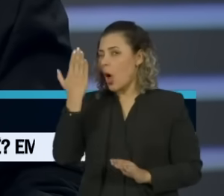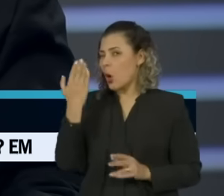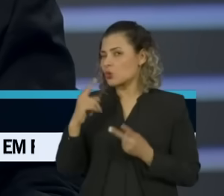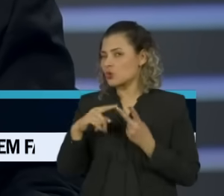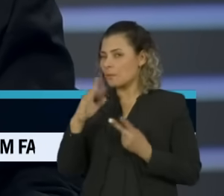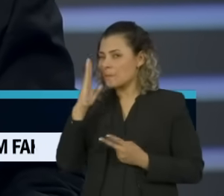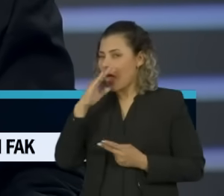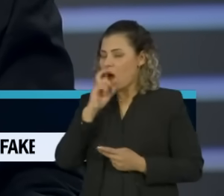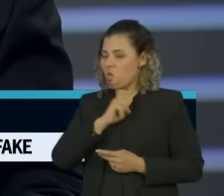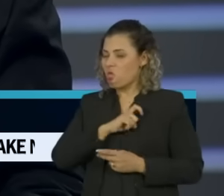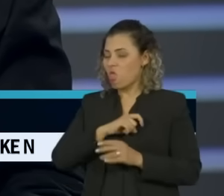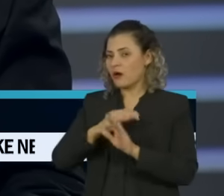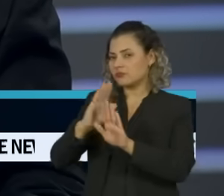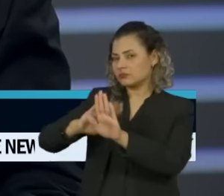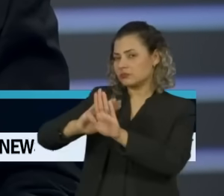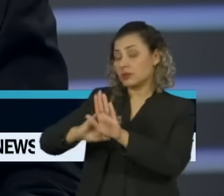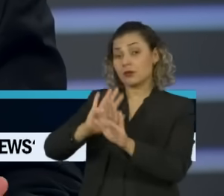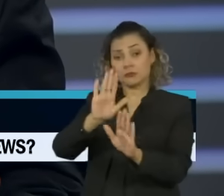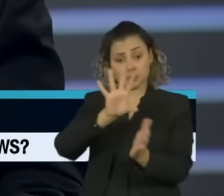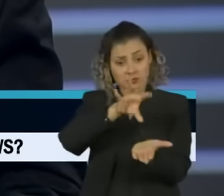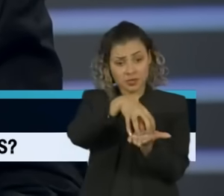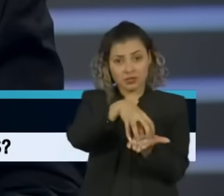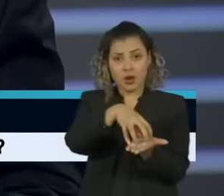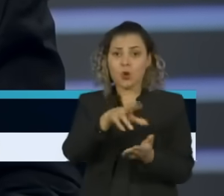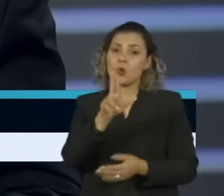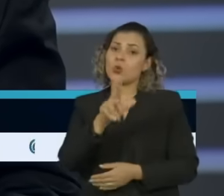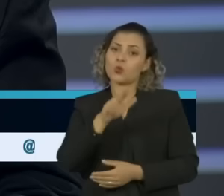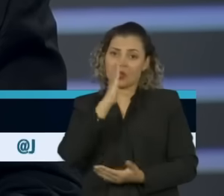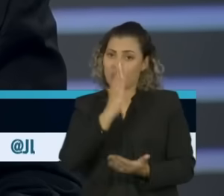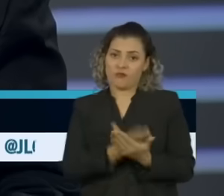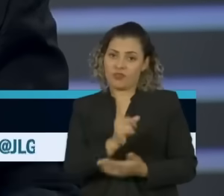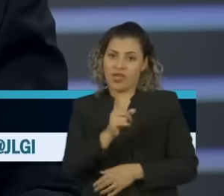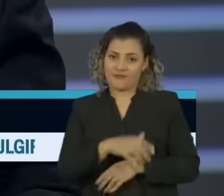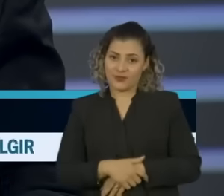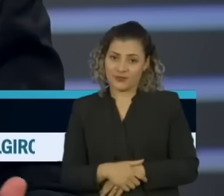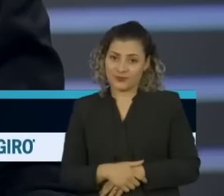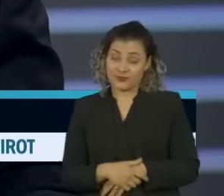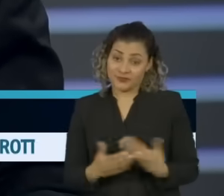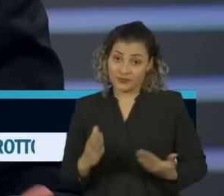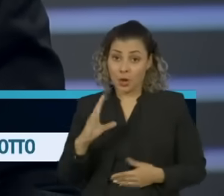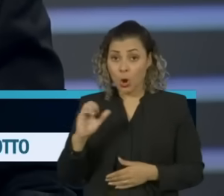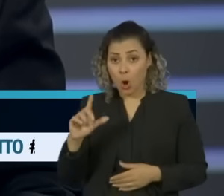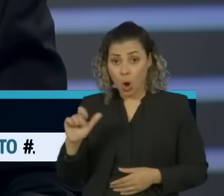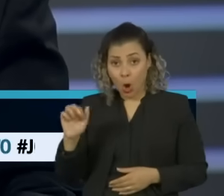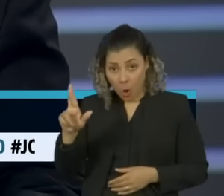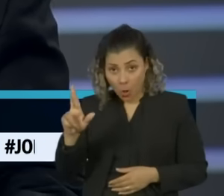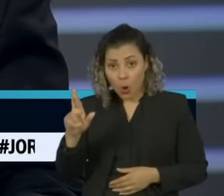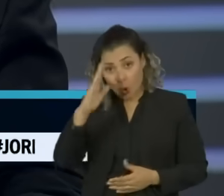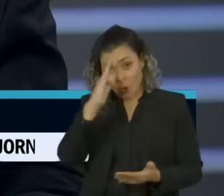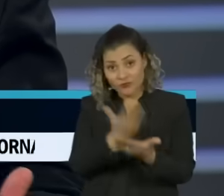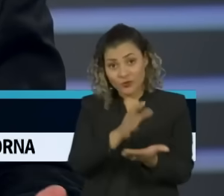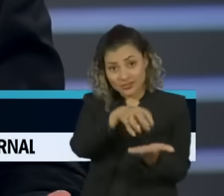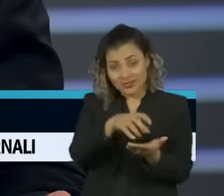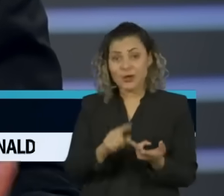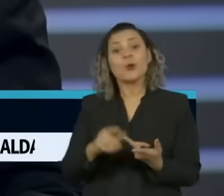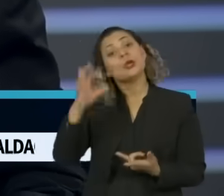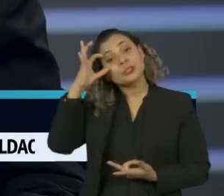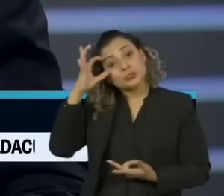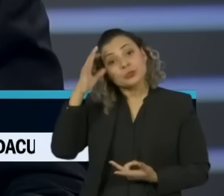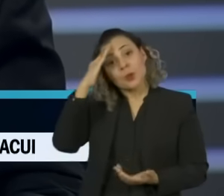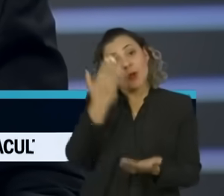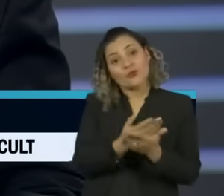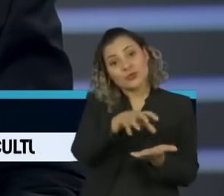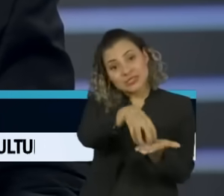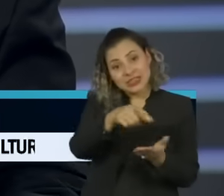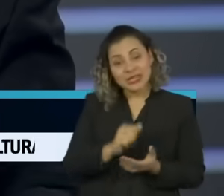se tratando do Centrão, o Centrão nunca foi confiável. O Collor confiou no Centrão, a Dilma confiou no